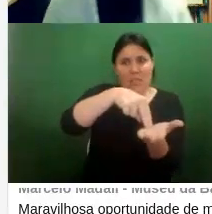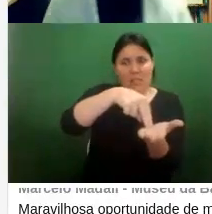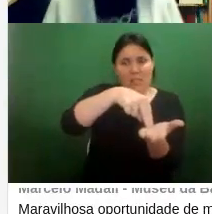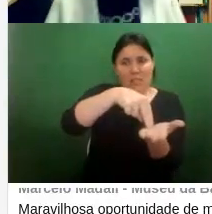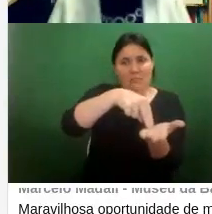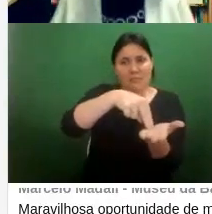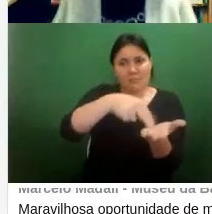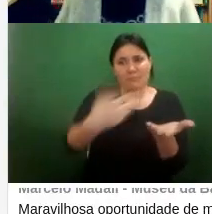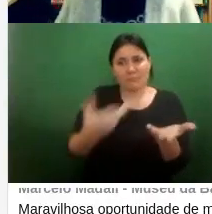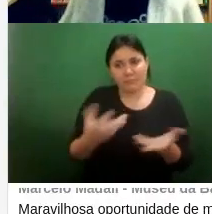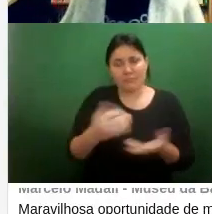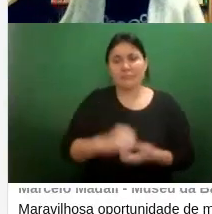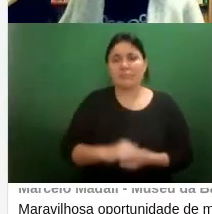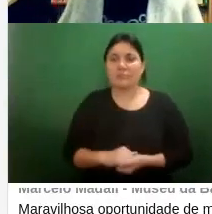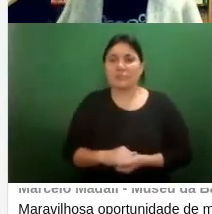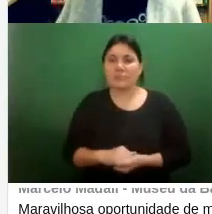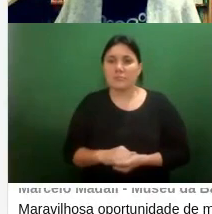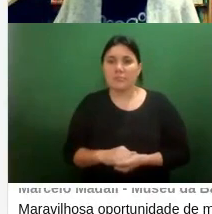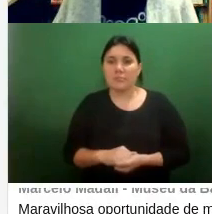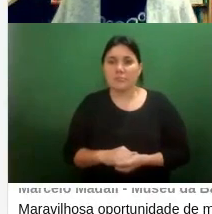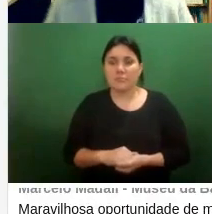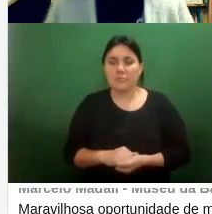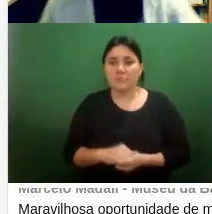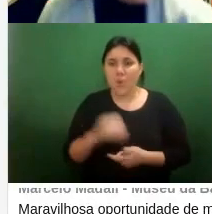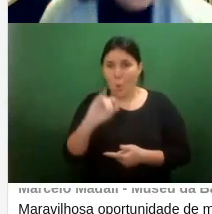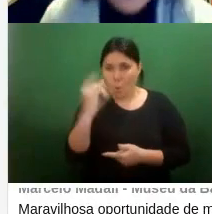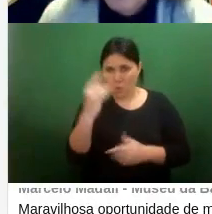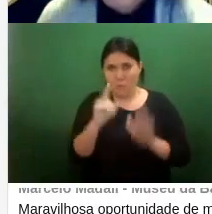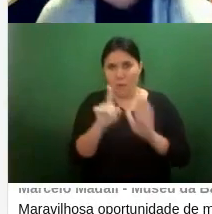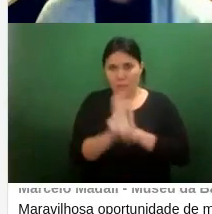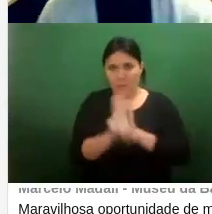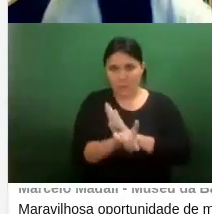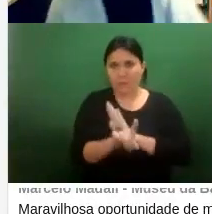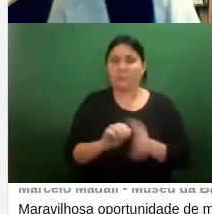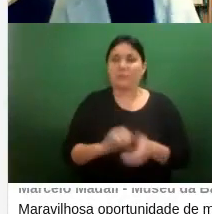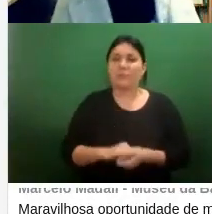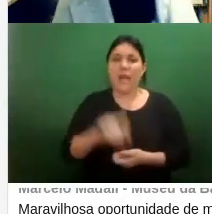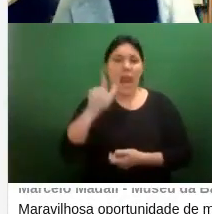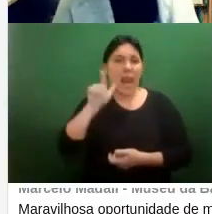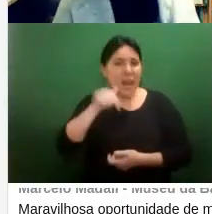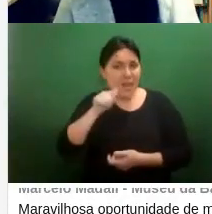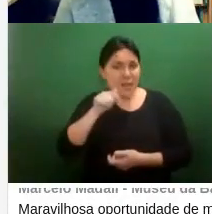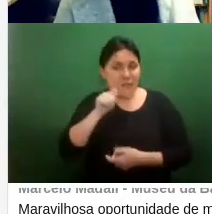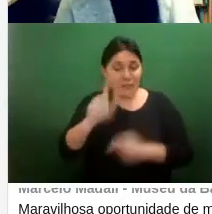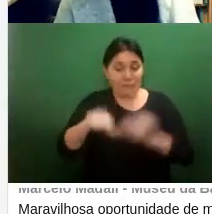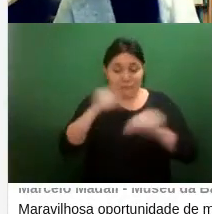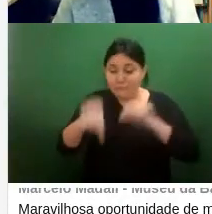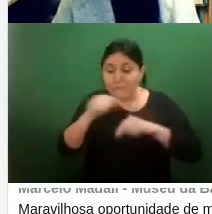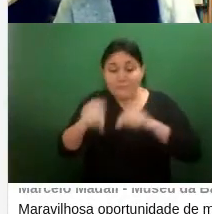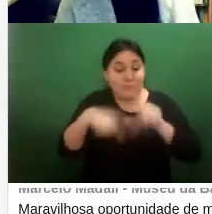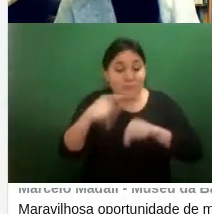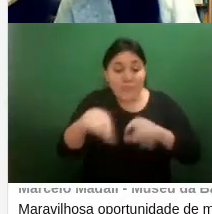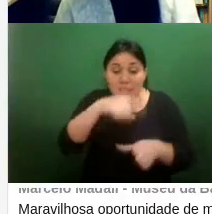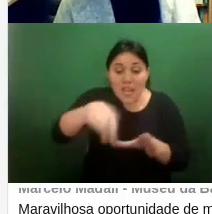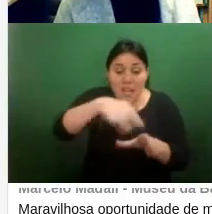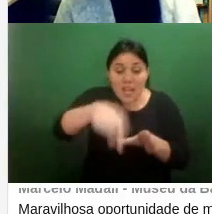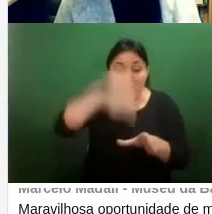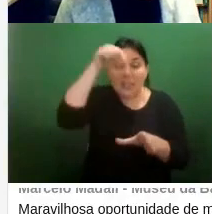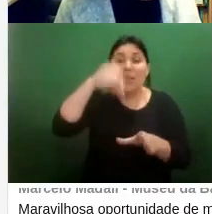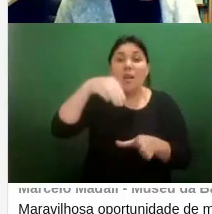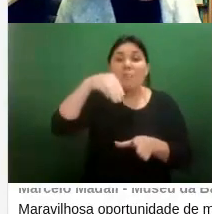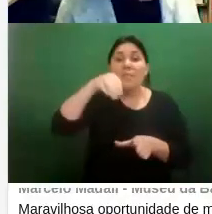afirmação, certo? Então, a última pergunta, Lívia, sorteada aqui, a pergunta da Mimi Aragon,